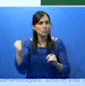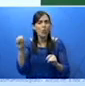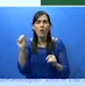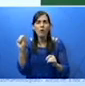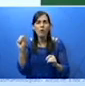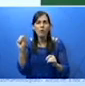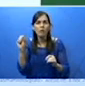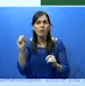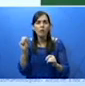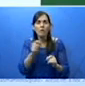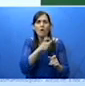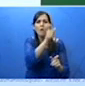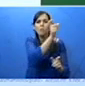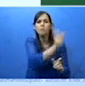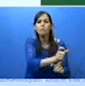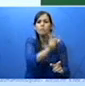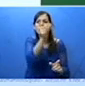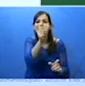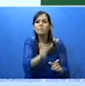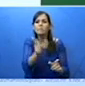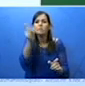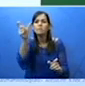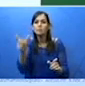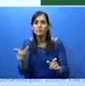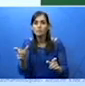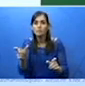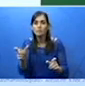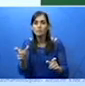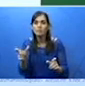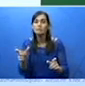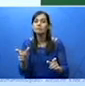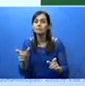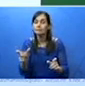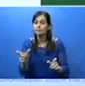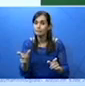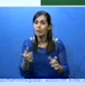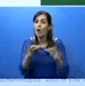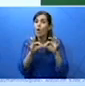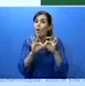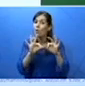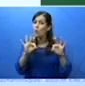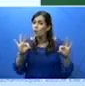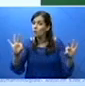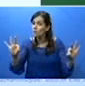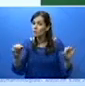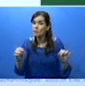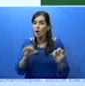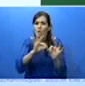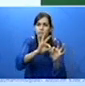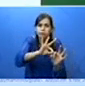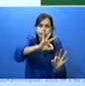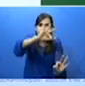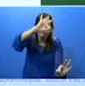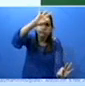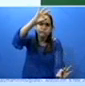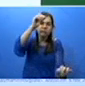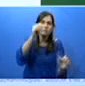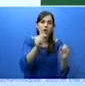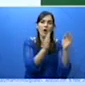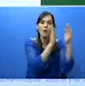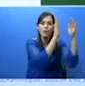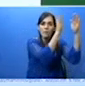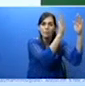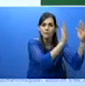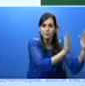ou é tempo? É comprimento, então nós vamos colocar na coluna do comprimento, correto?